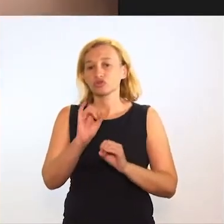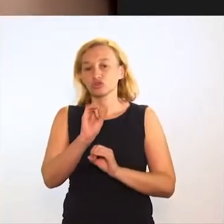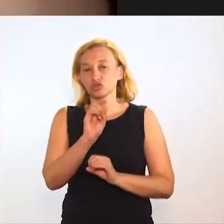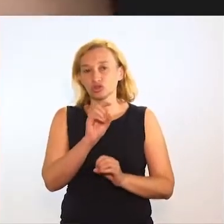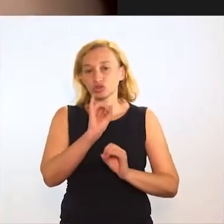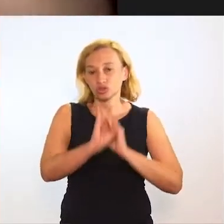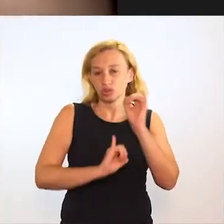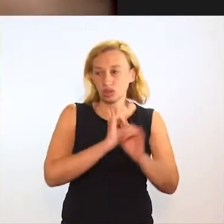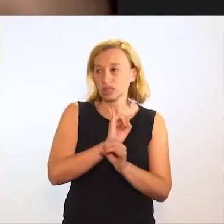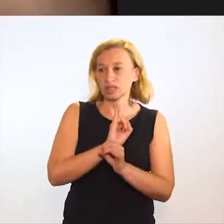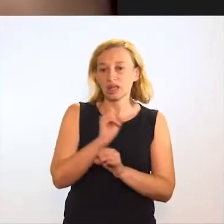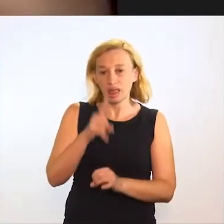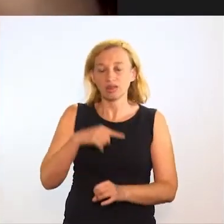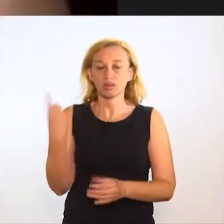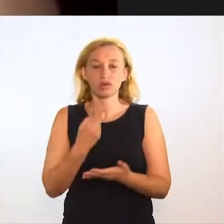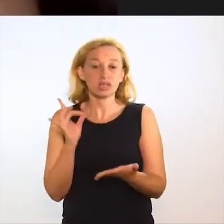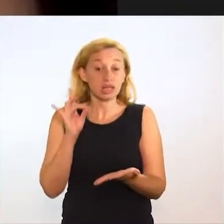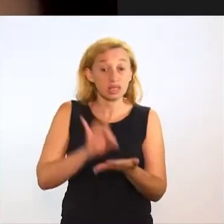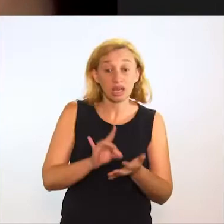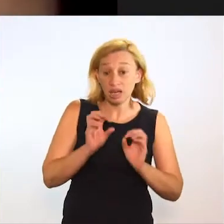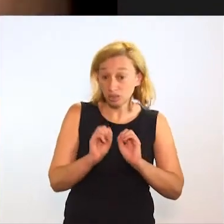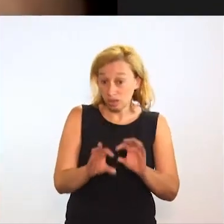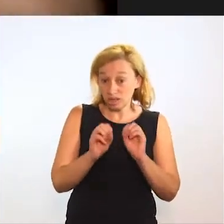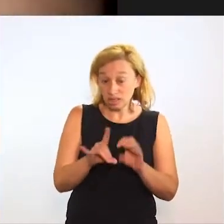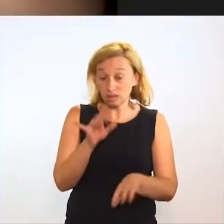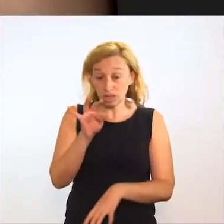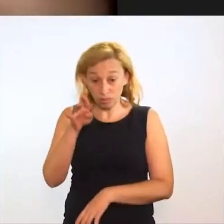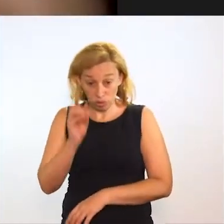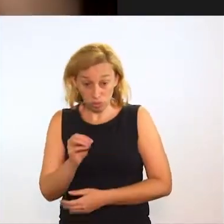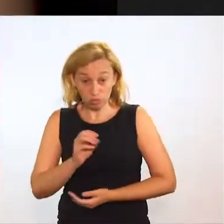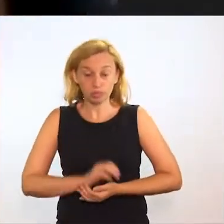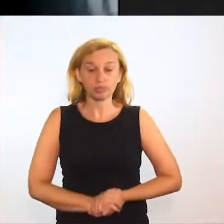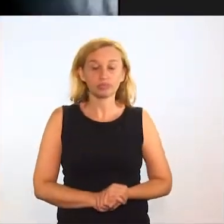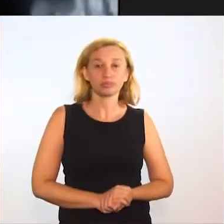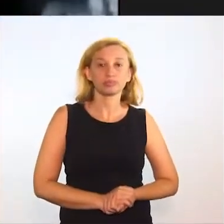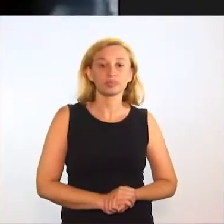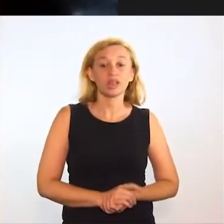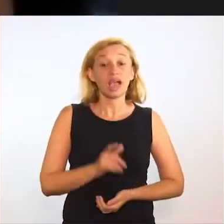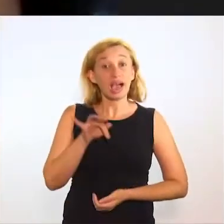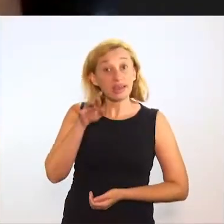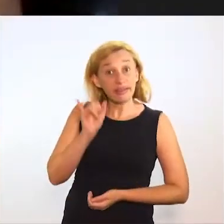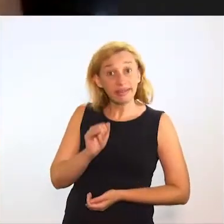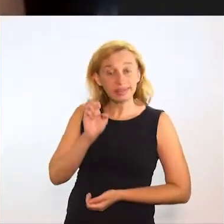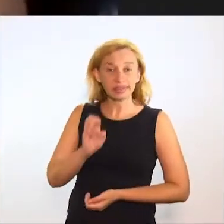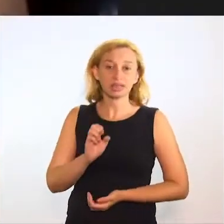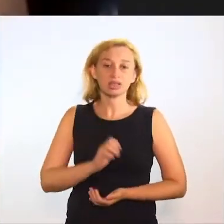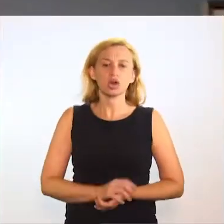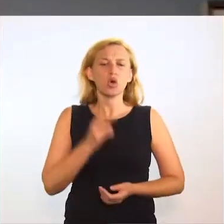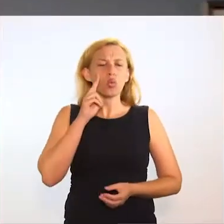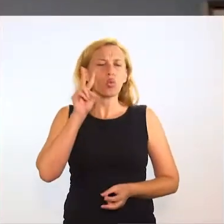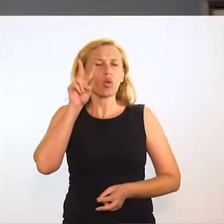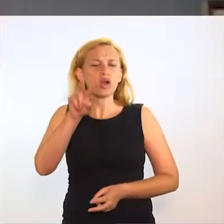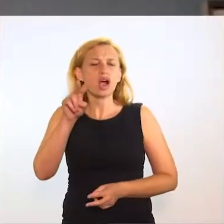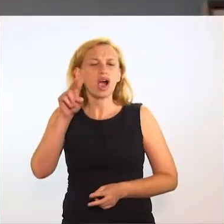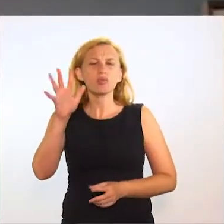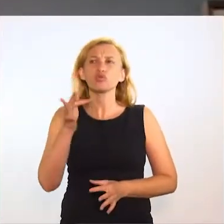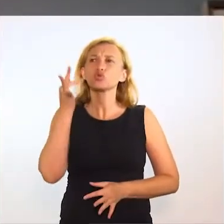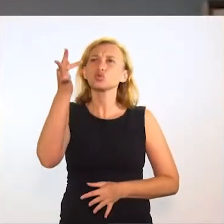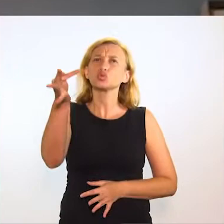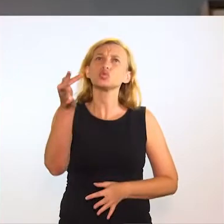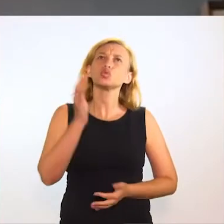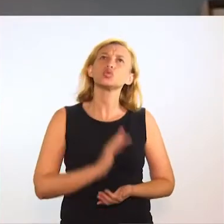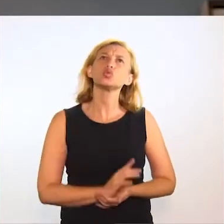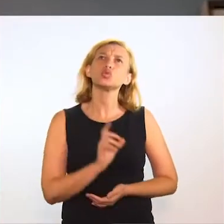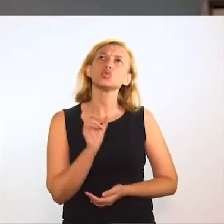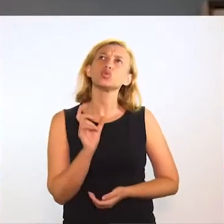a nossa nova realidade. Educação híbrida. Perfeito. Ariane, olhar